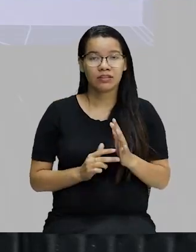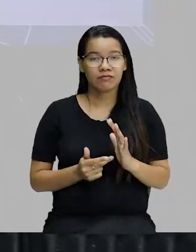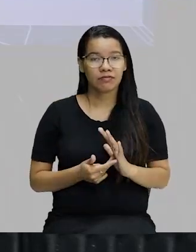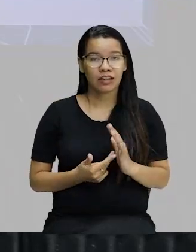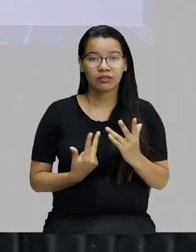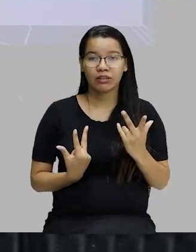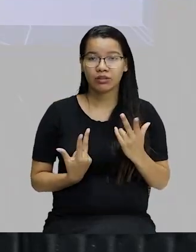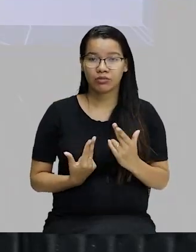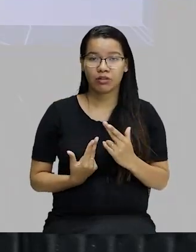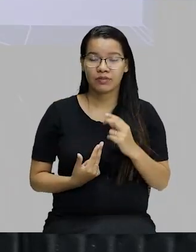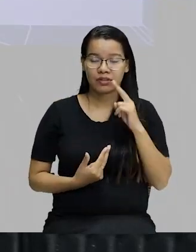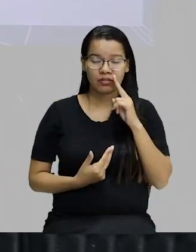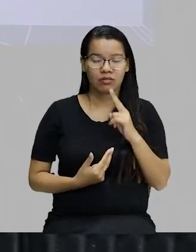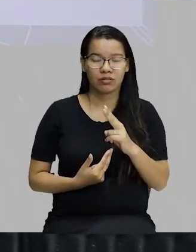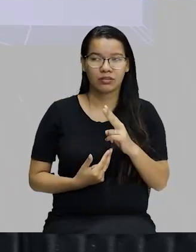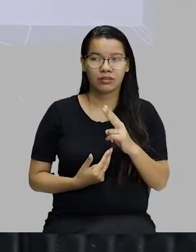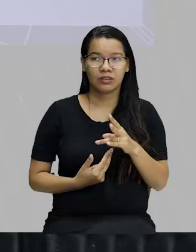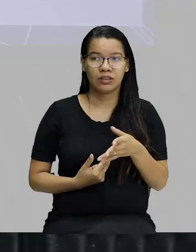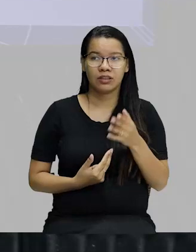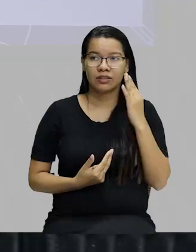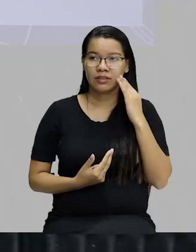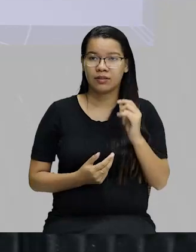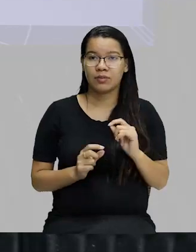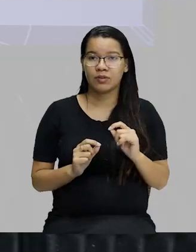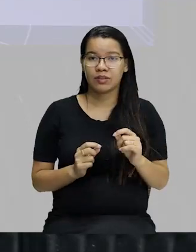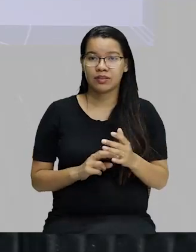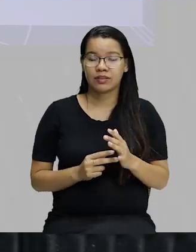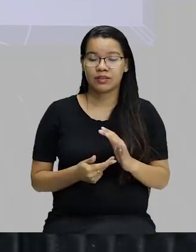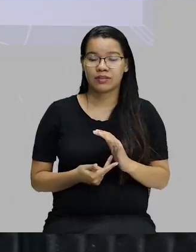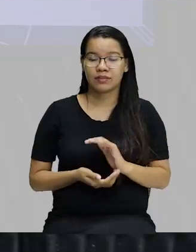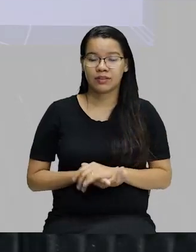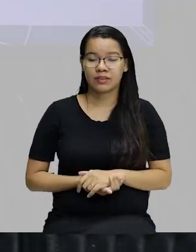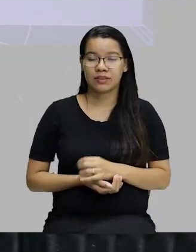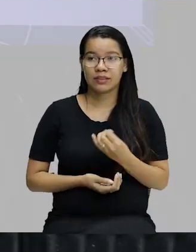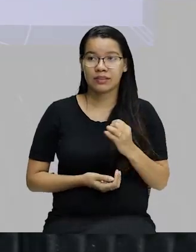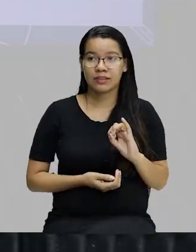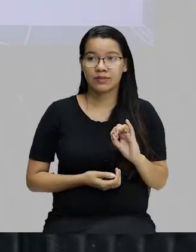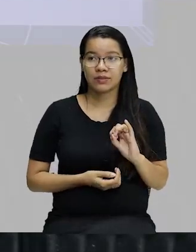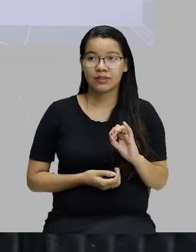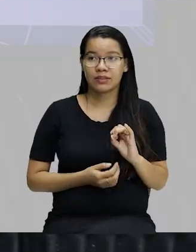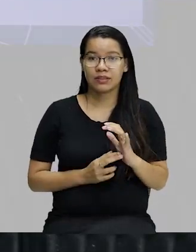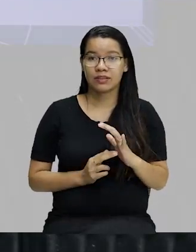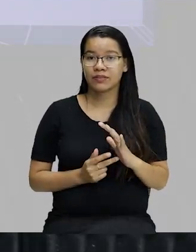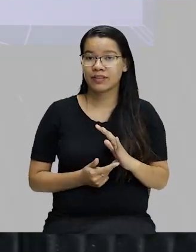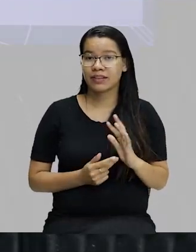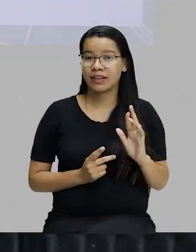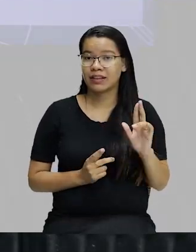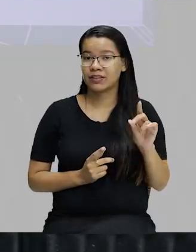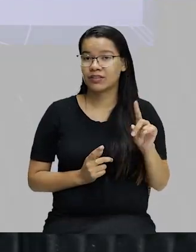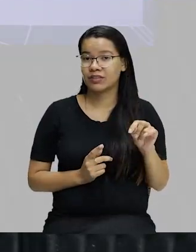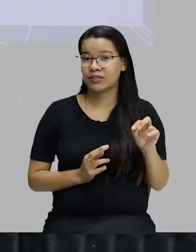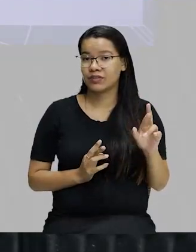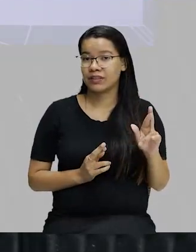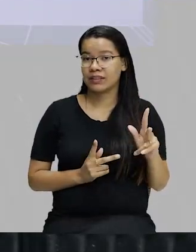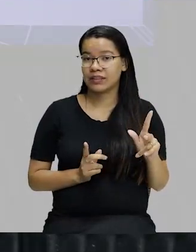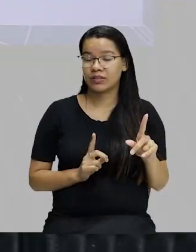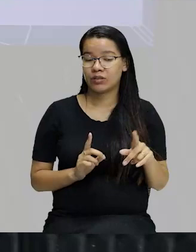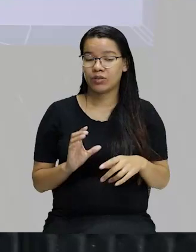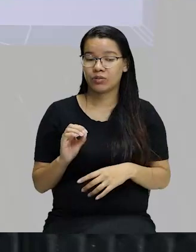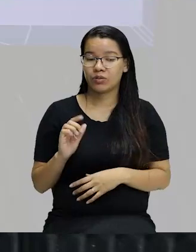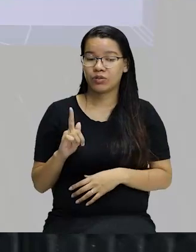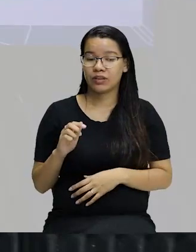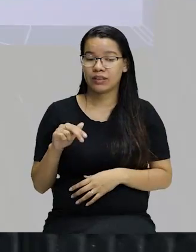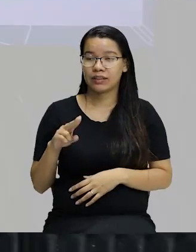coisa. Você olha para ela e você sabe o que ela significa. Se o sentido é diferente, então ela não é uma cognata,